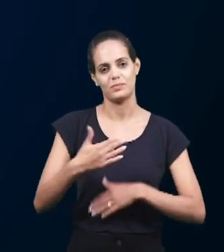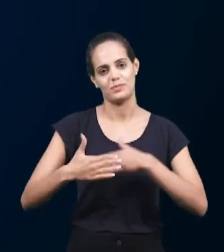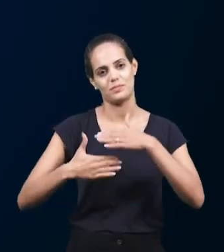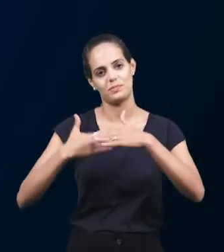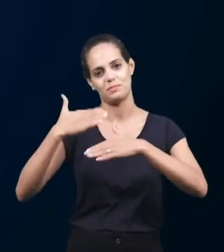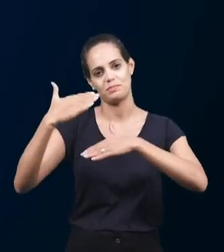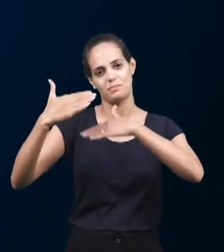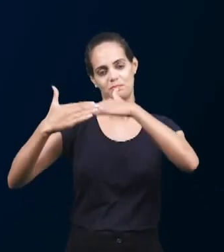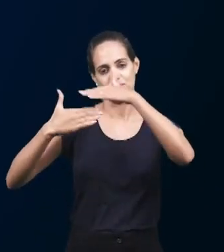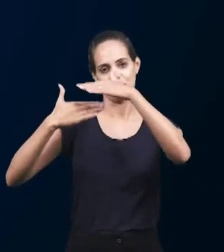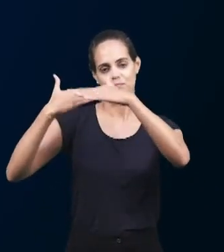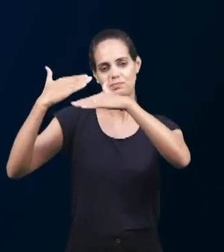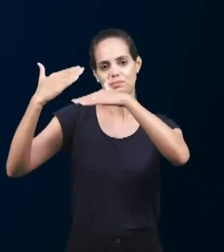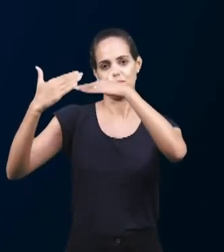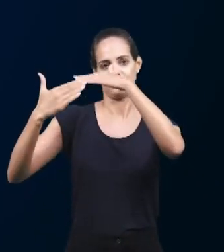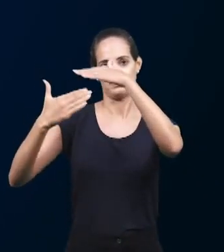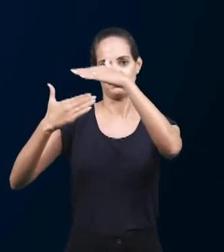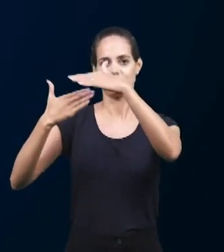em